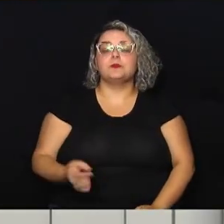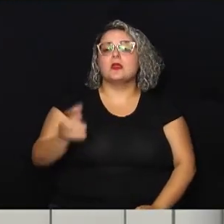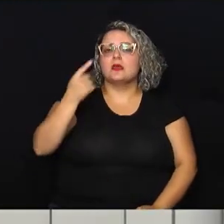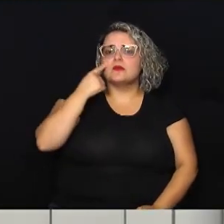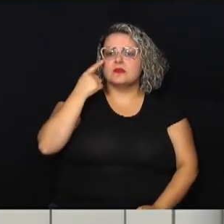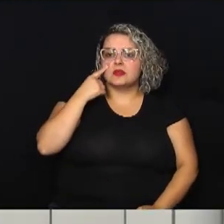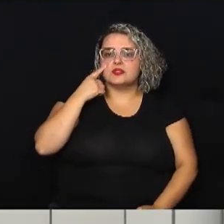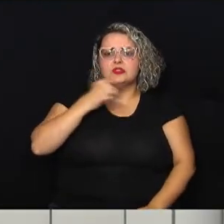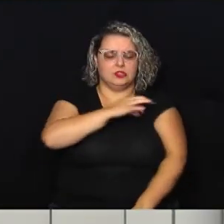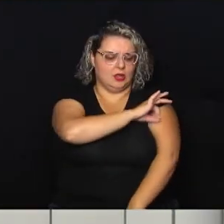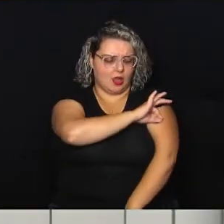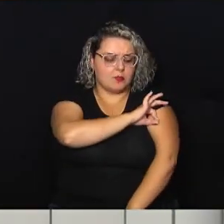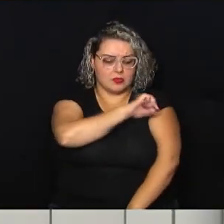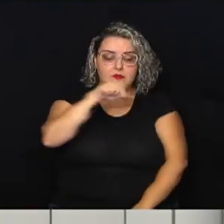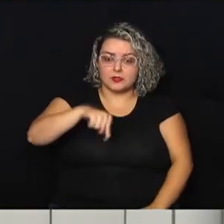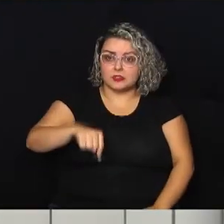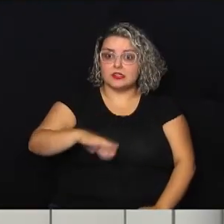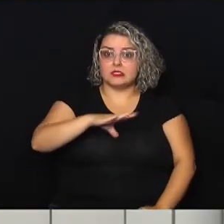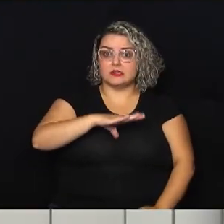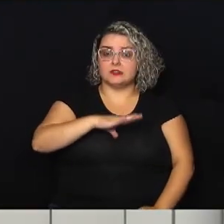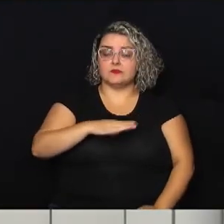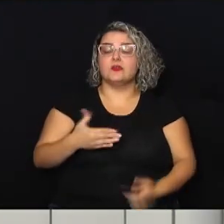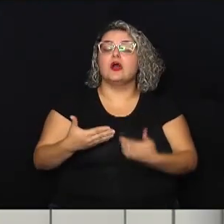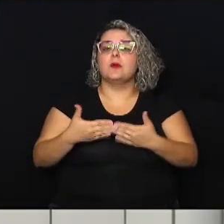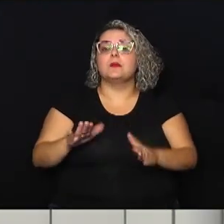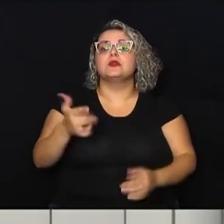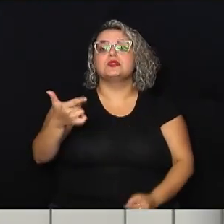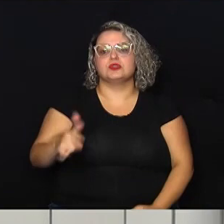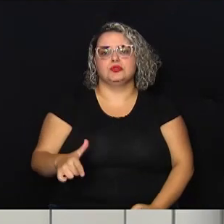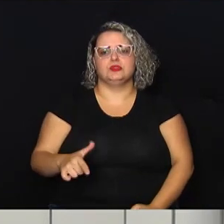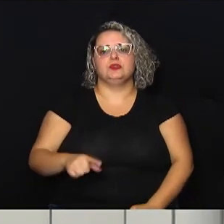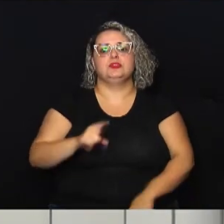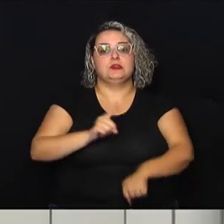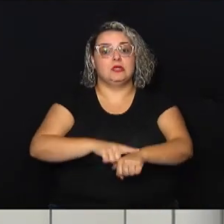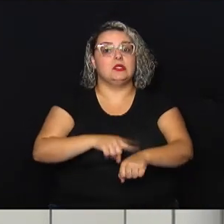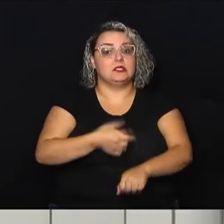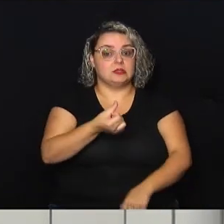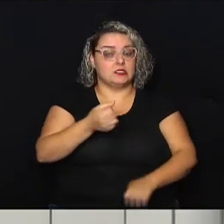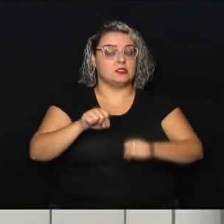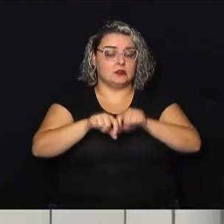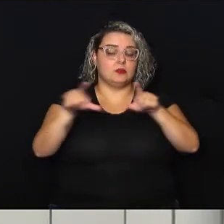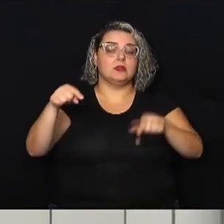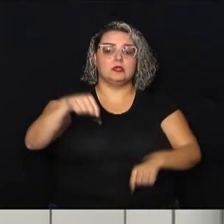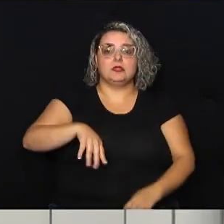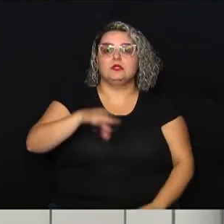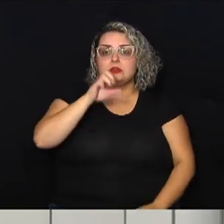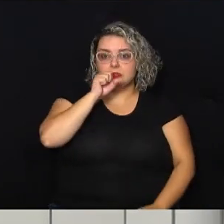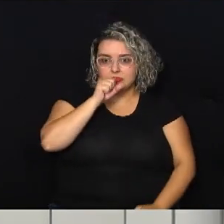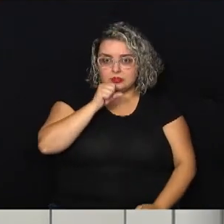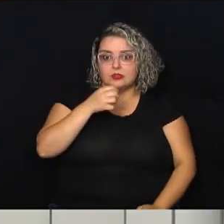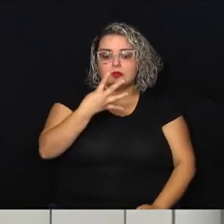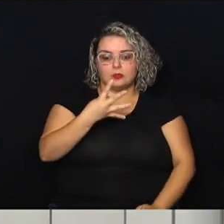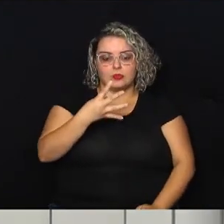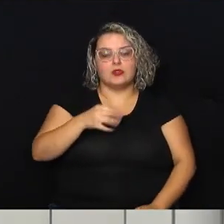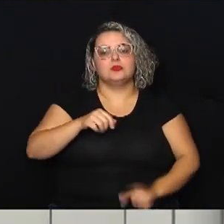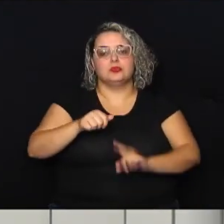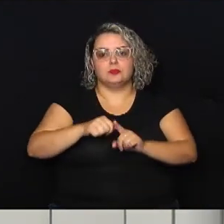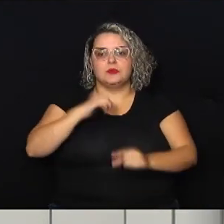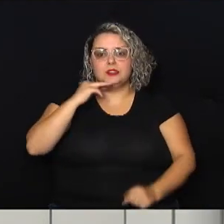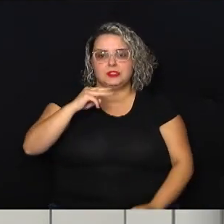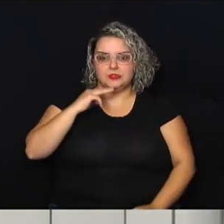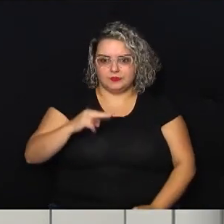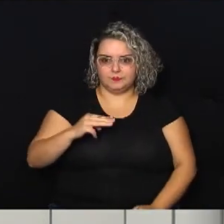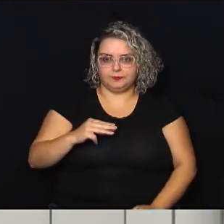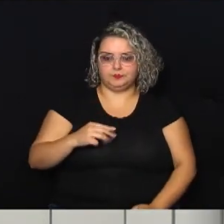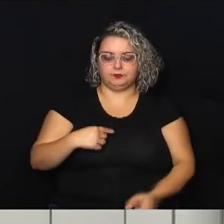A prefeitura aqui do município vai reabrir a partir das 6 horas da manhã deste sábado, 4 de março, a Avenida